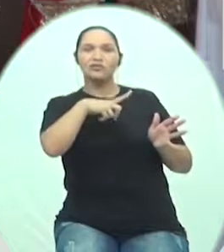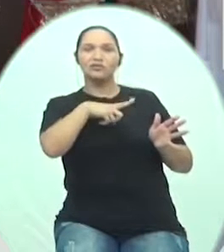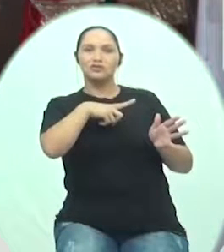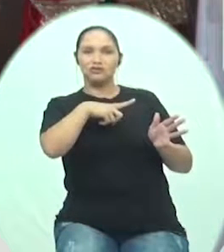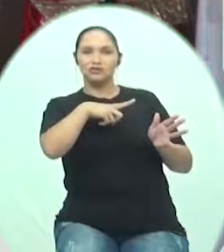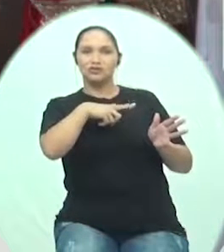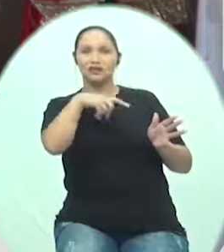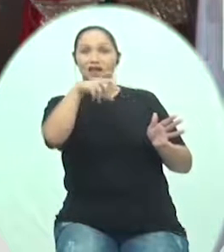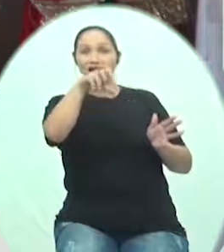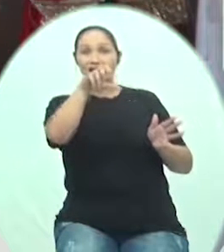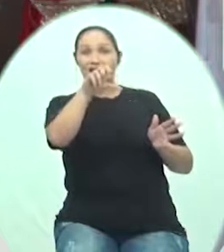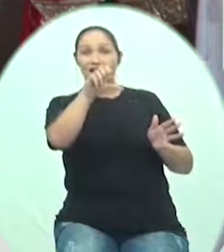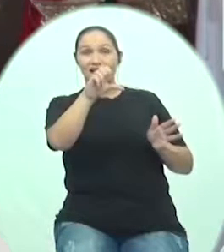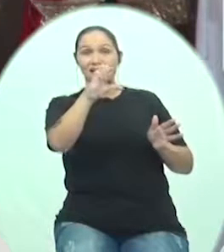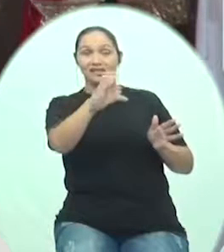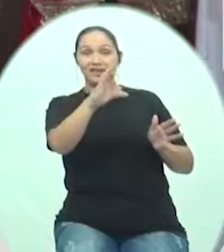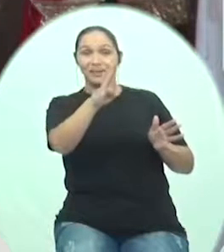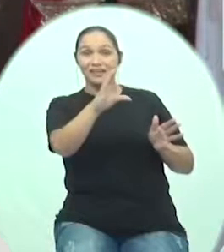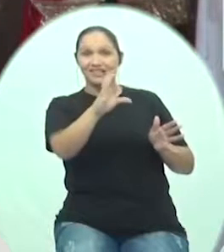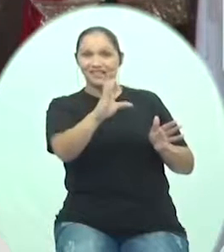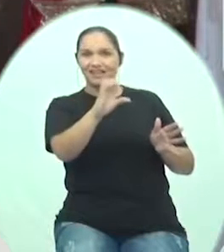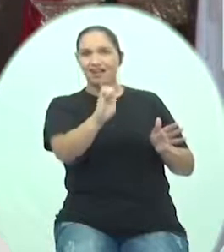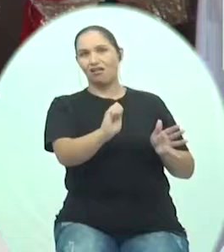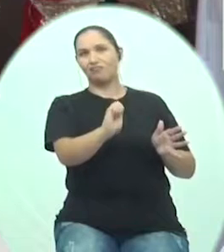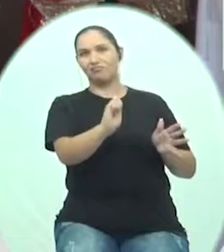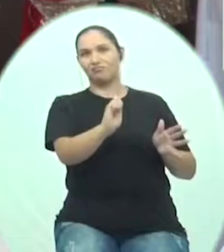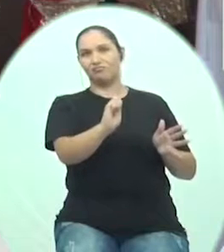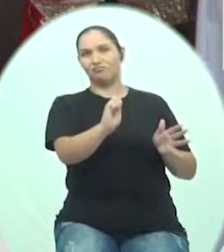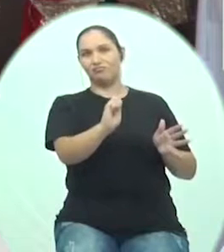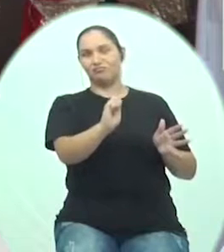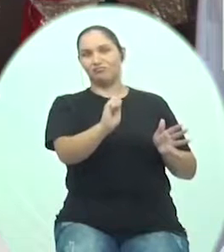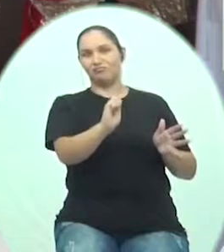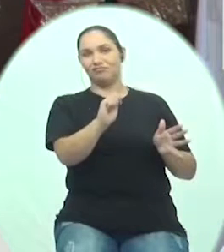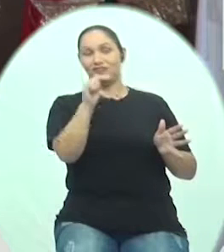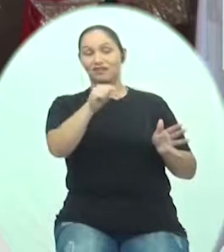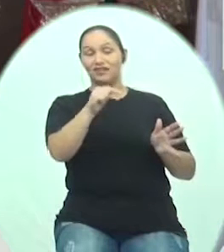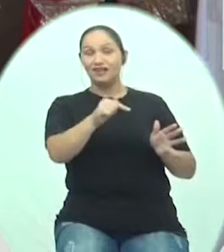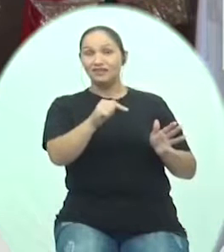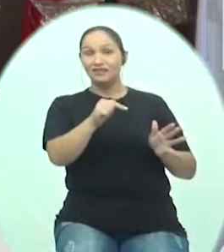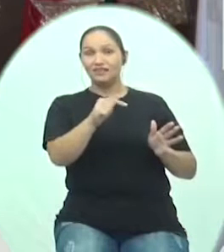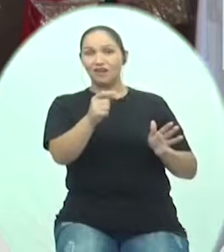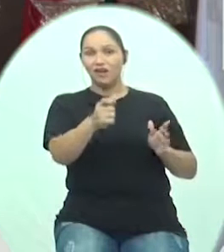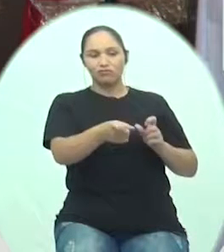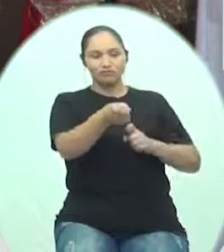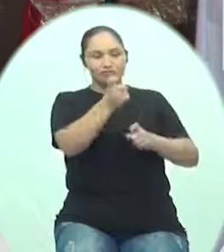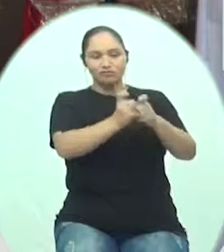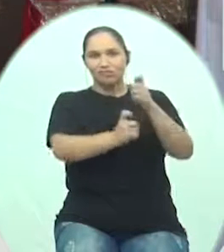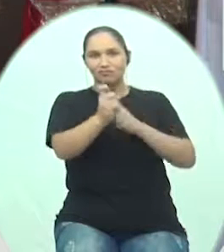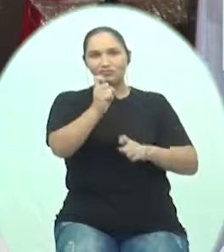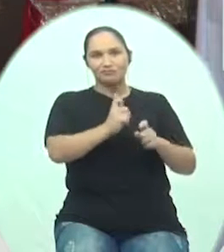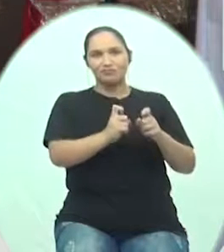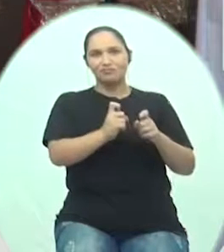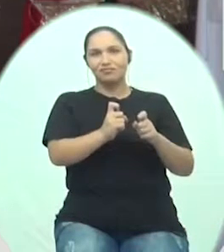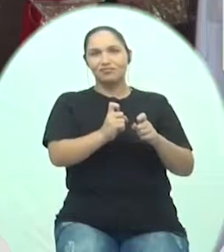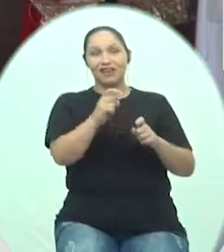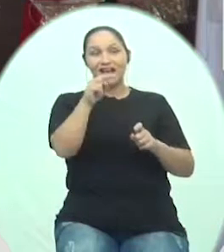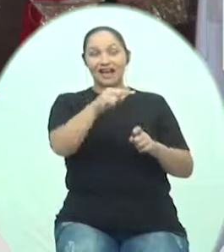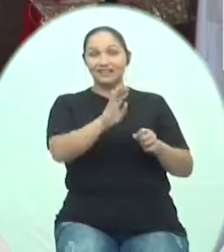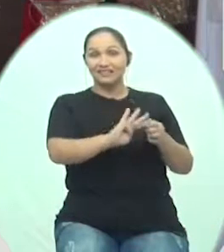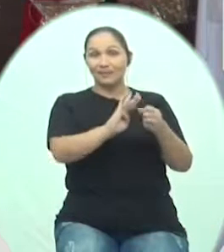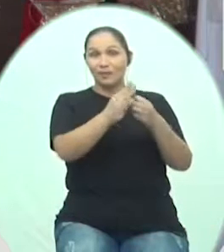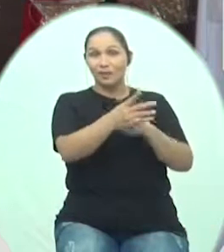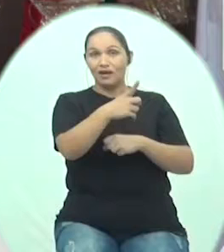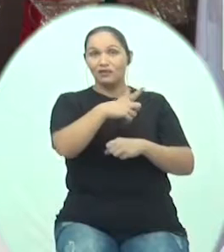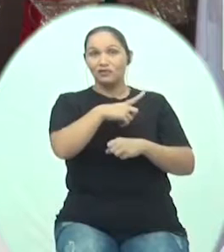eh praticamente Detinha toda o motor econômico da nossa cidade um bairro que chegou a ter é da própria o